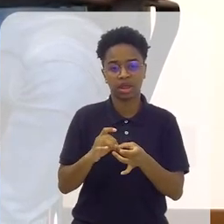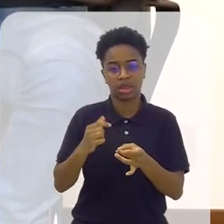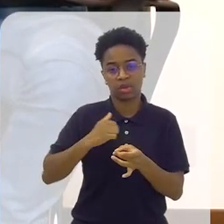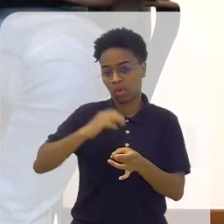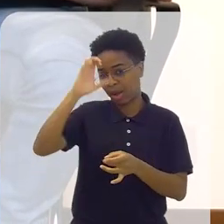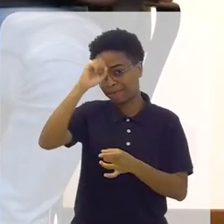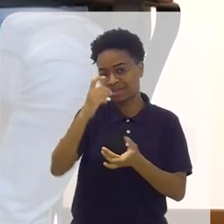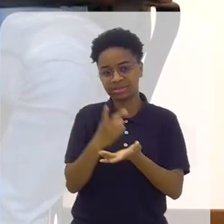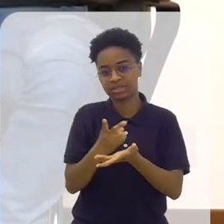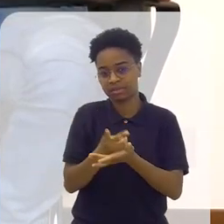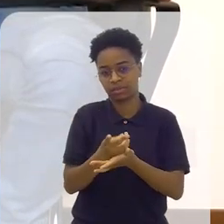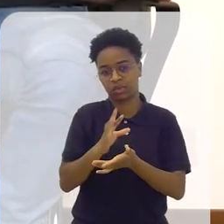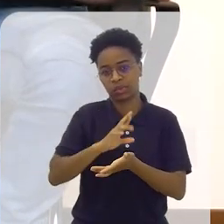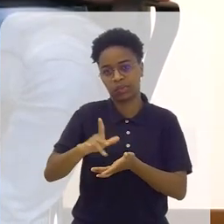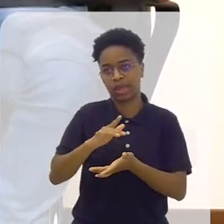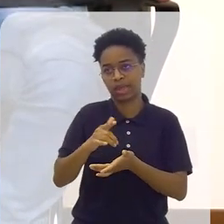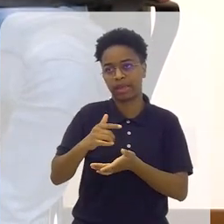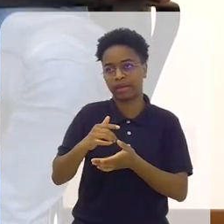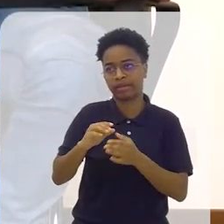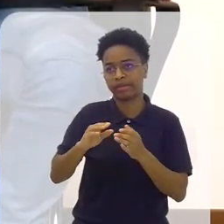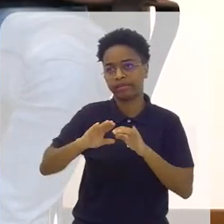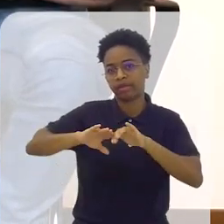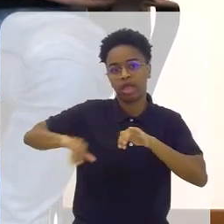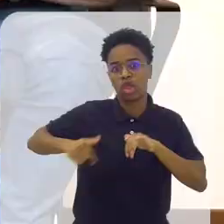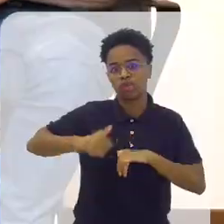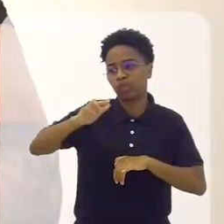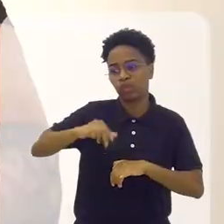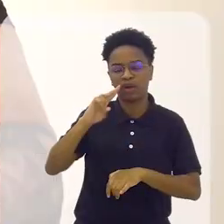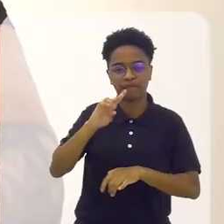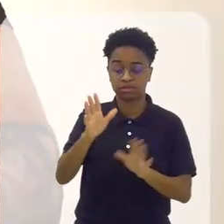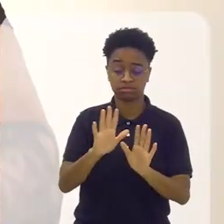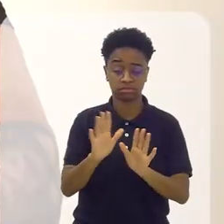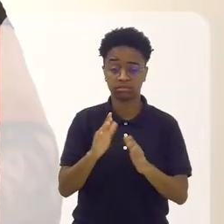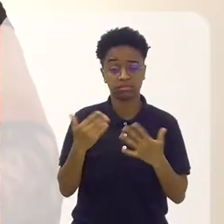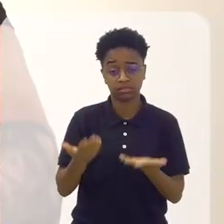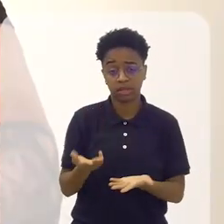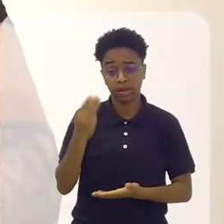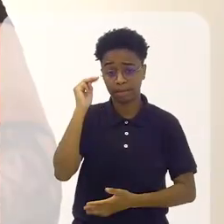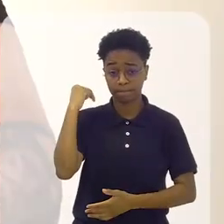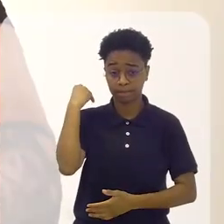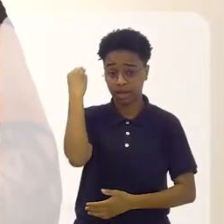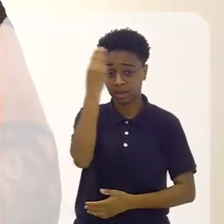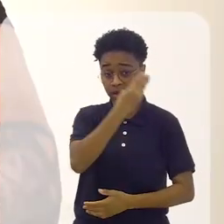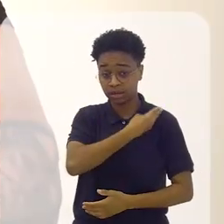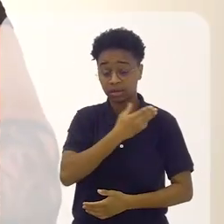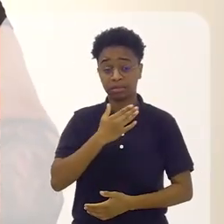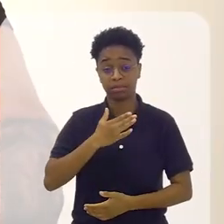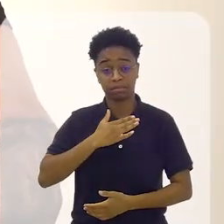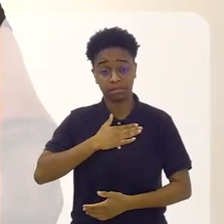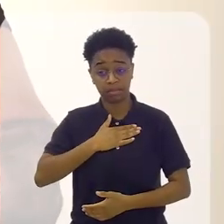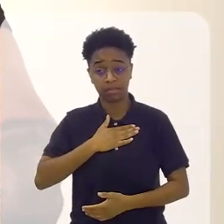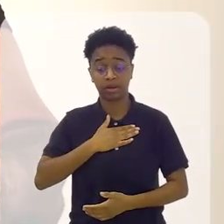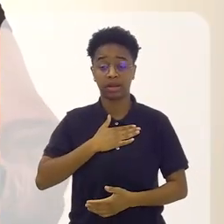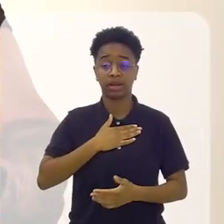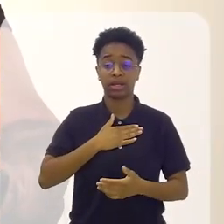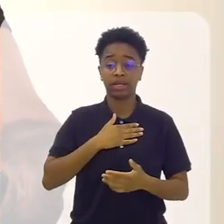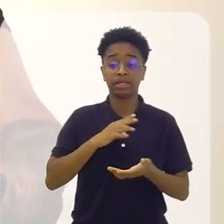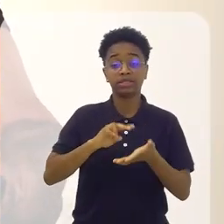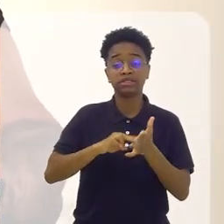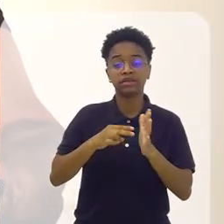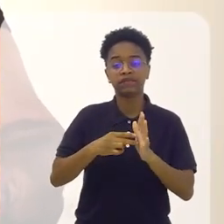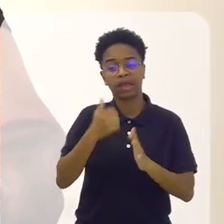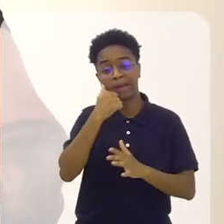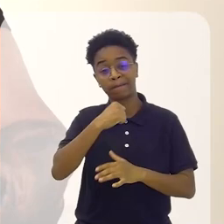próxima, né? Não era uma coisa afastada, que eu nunca tive contato. Então, assim, a Maria, pra mim, é o sinônimo daquela